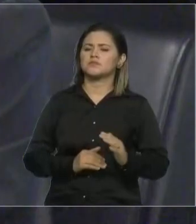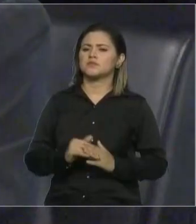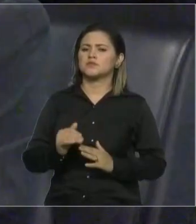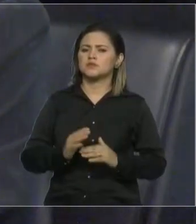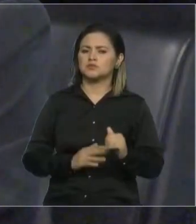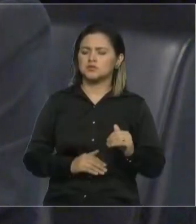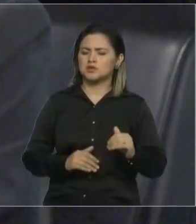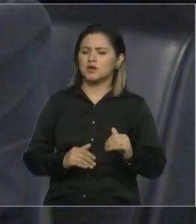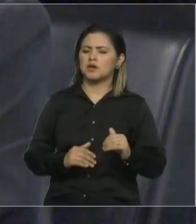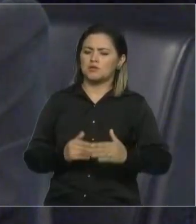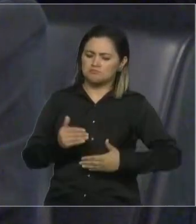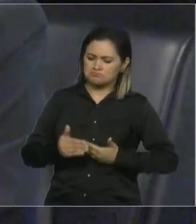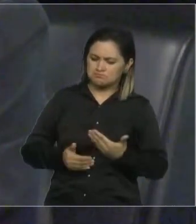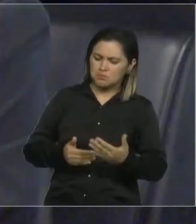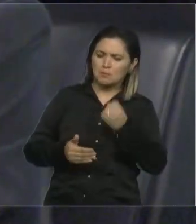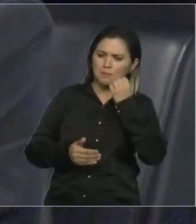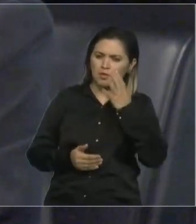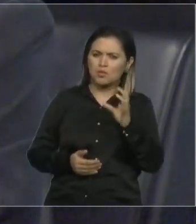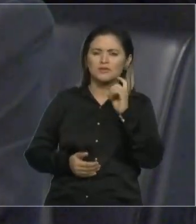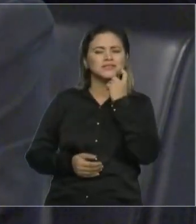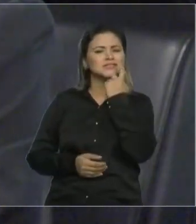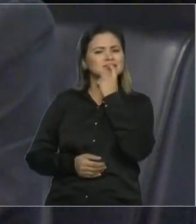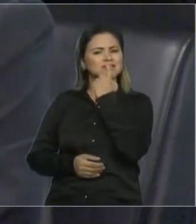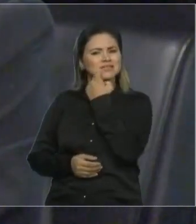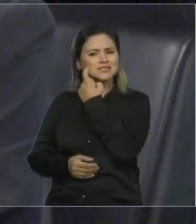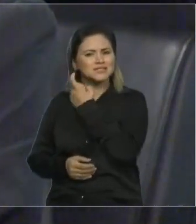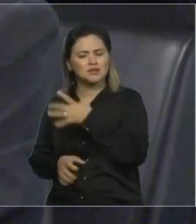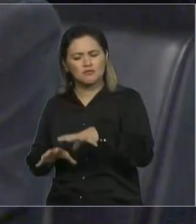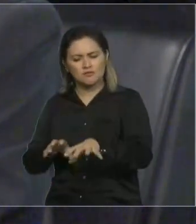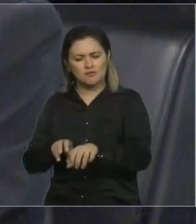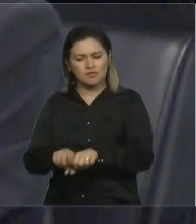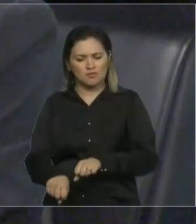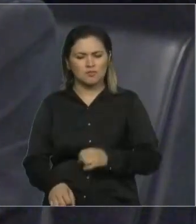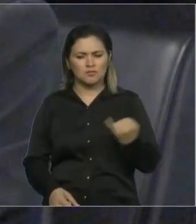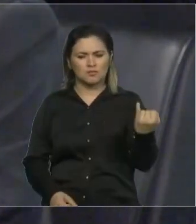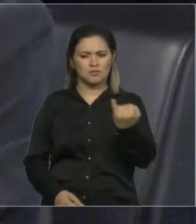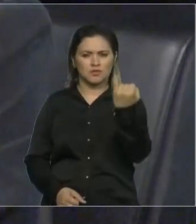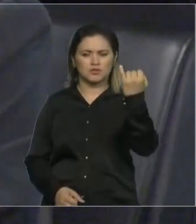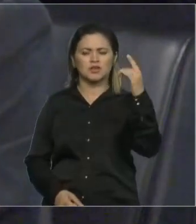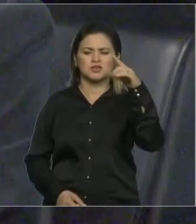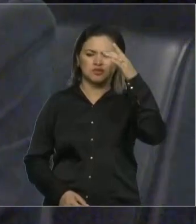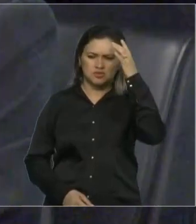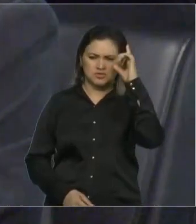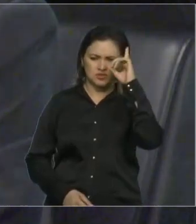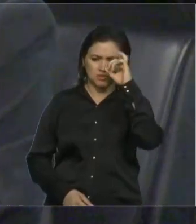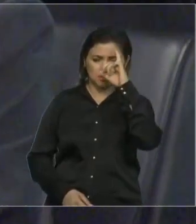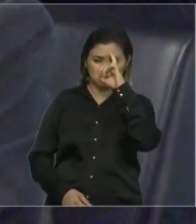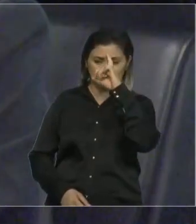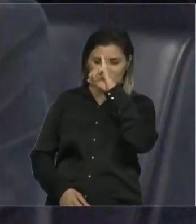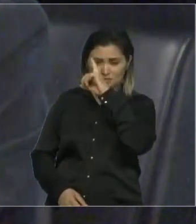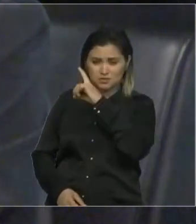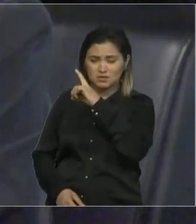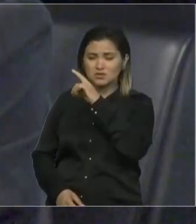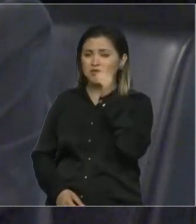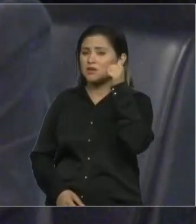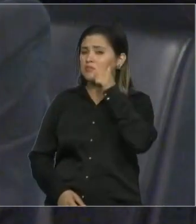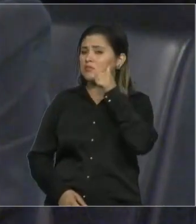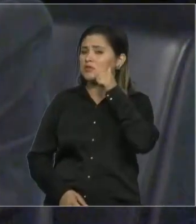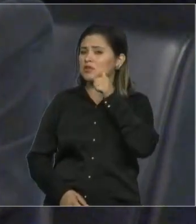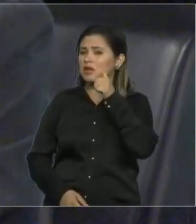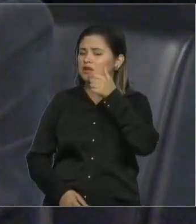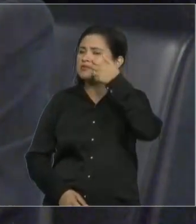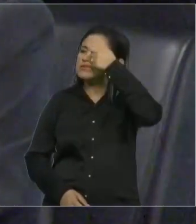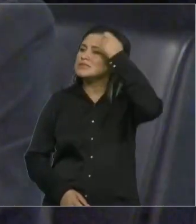também na odontologia, que tem uma formação privilegiada. A gente sabe o quanto é difícil para uma mulher ter dificuldade de pentear o seu